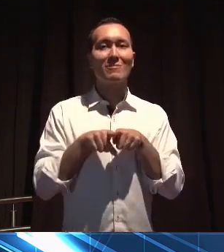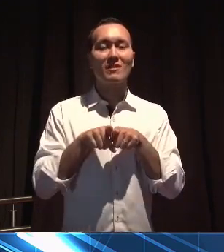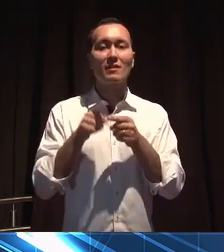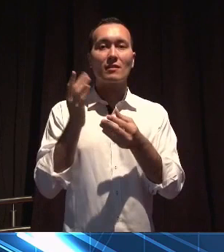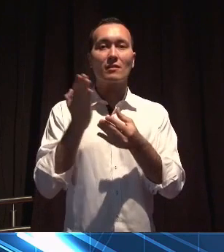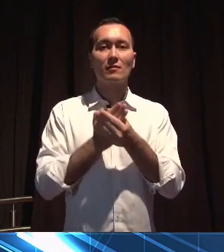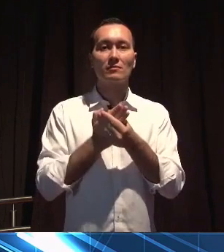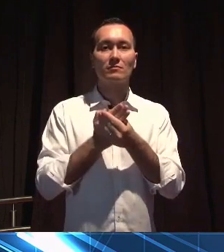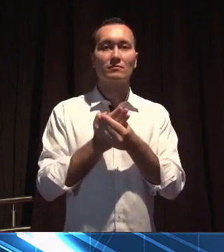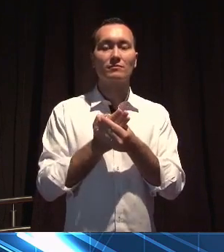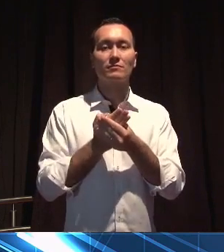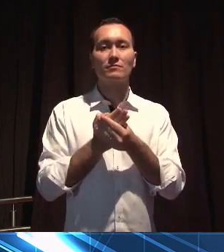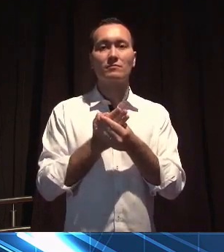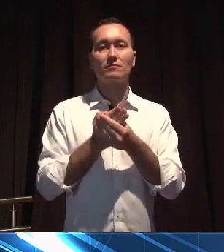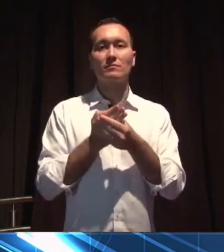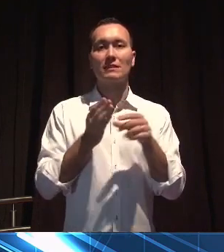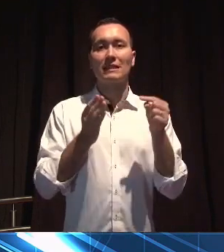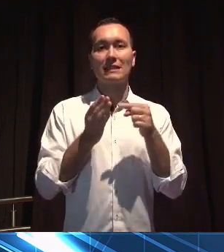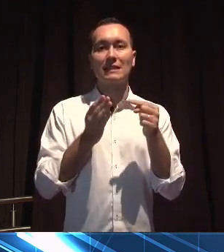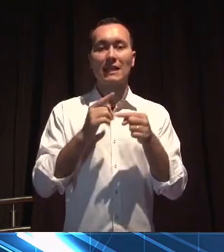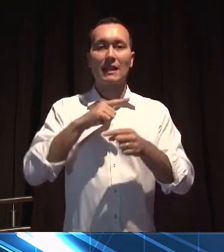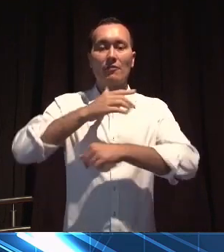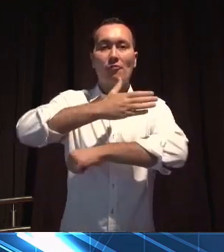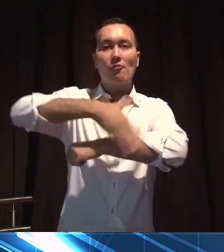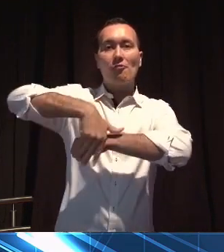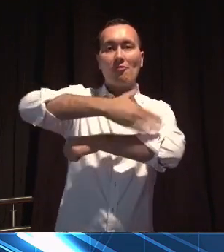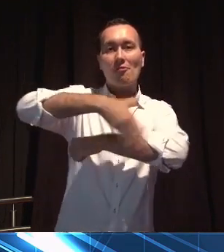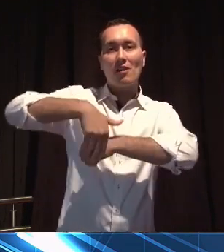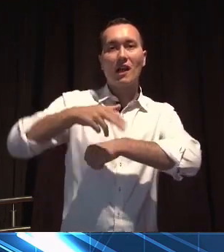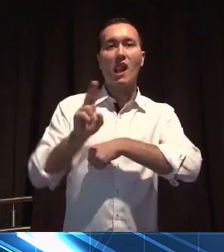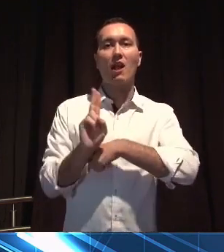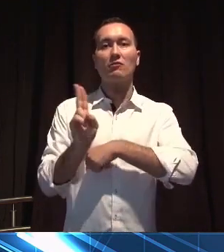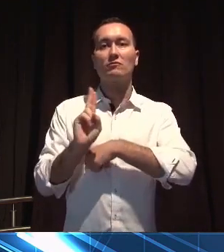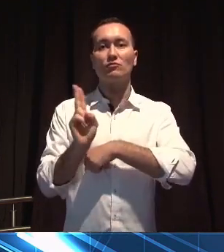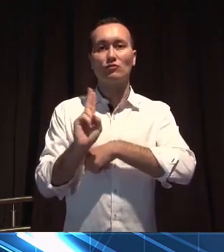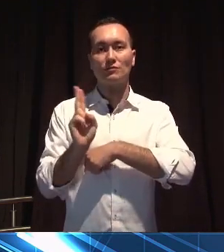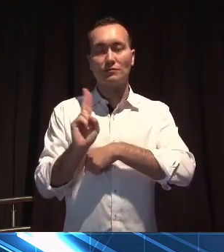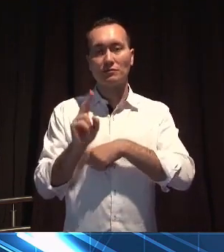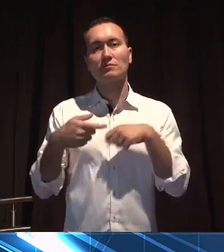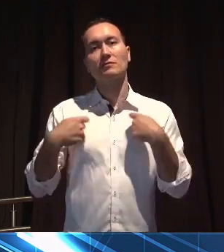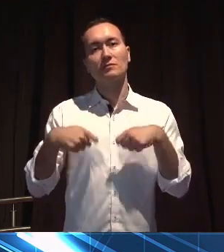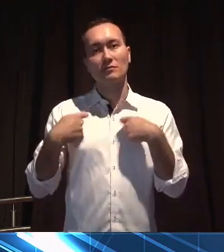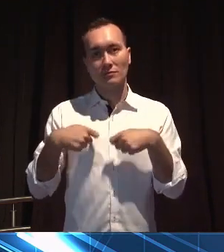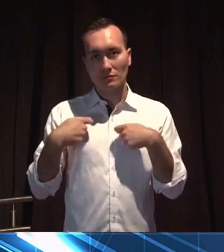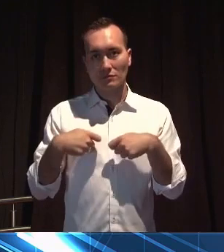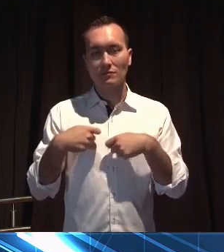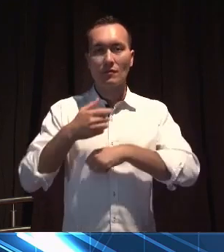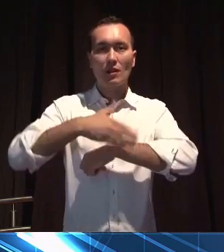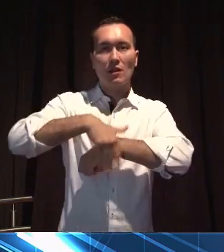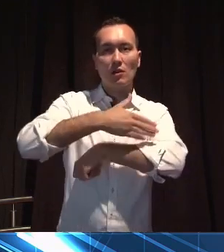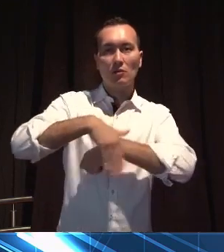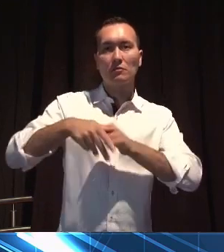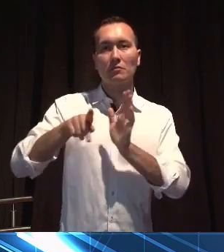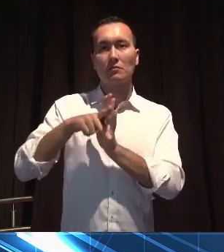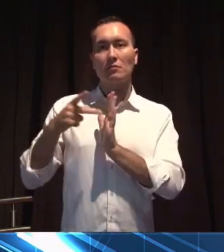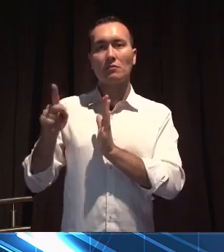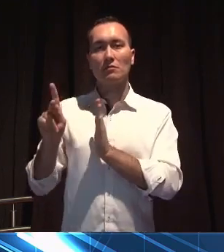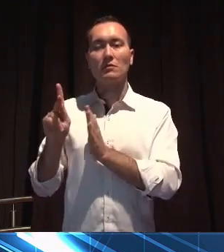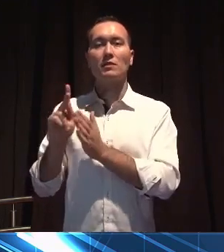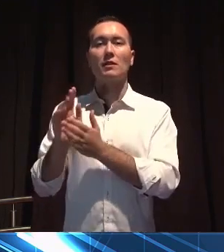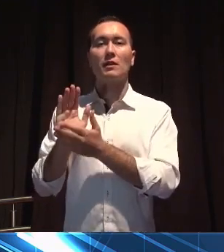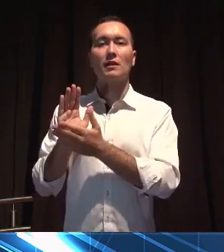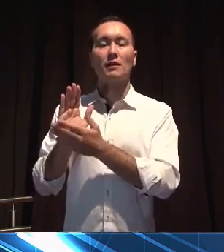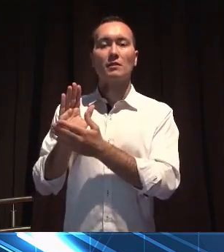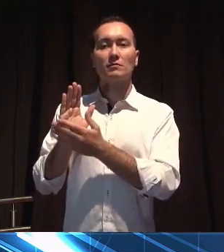metainf Services E aí você vai ter um nome do arquivo que é o nome da interface E aí